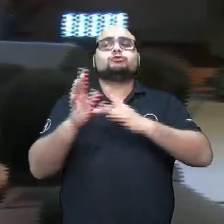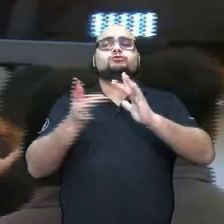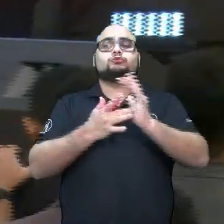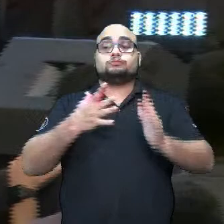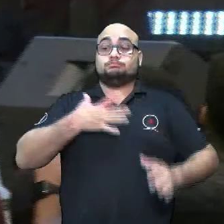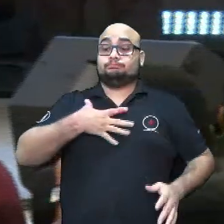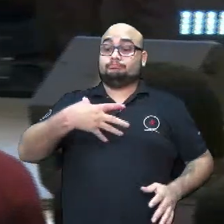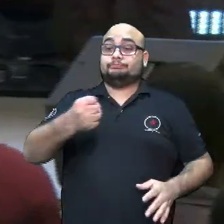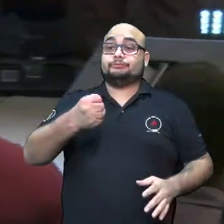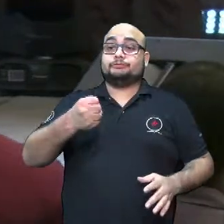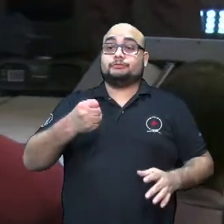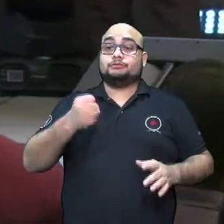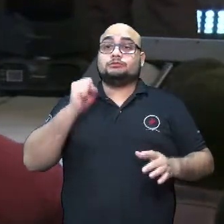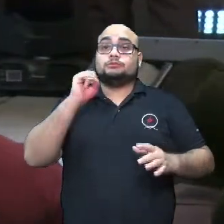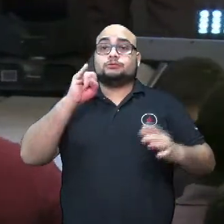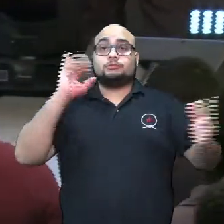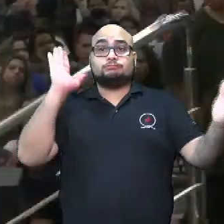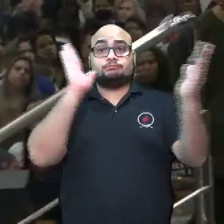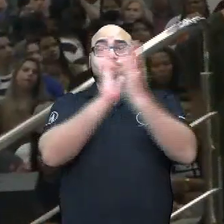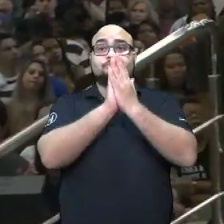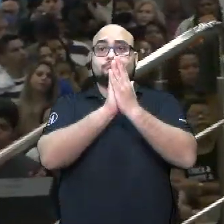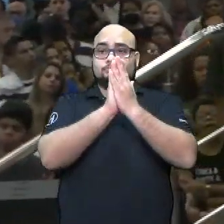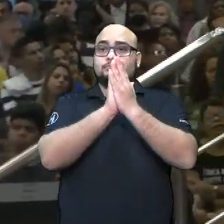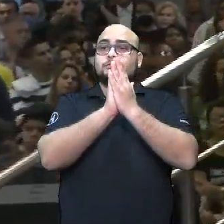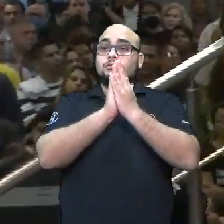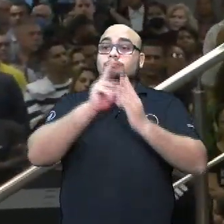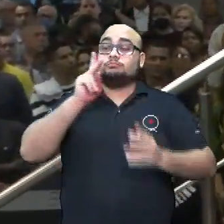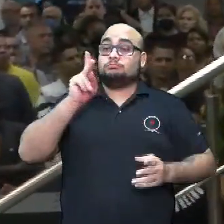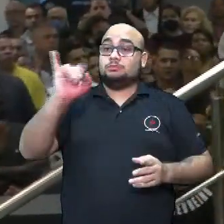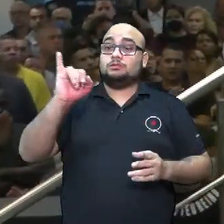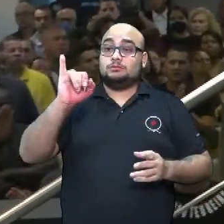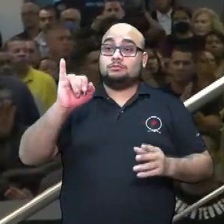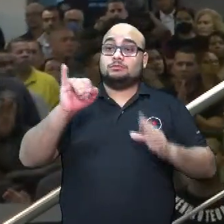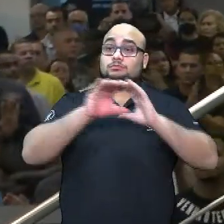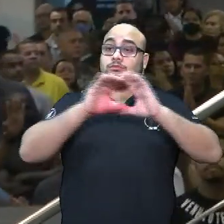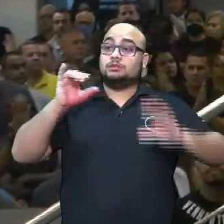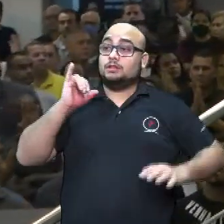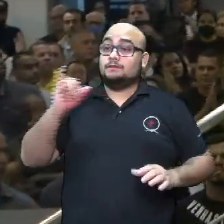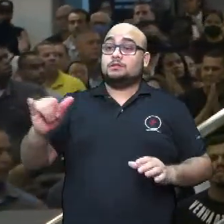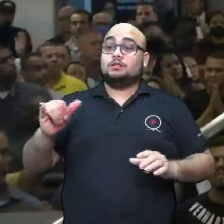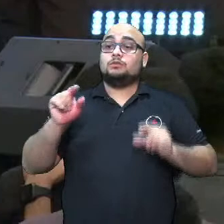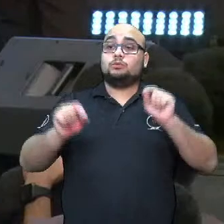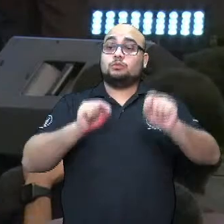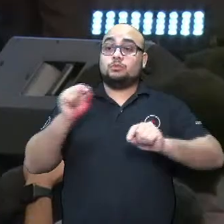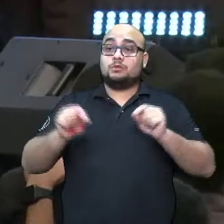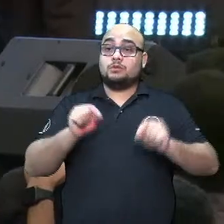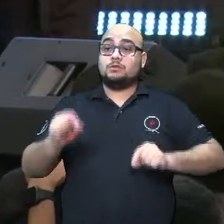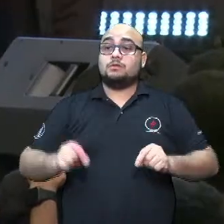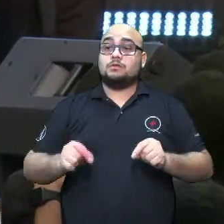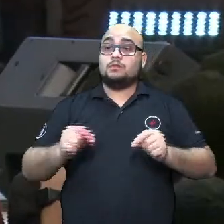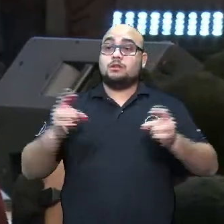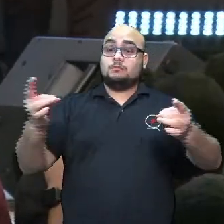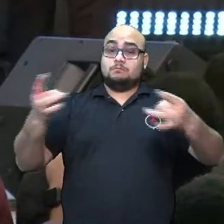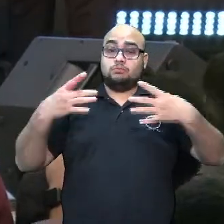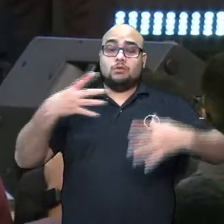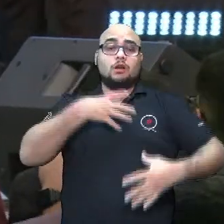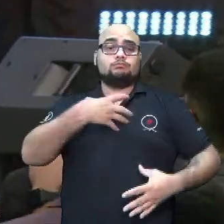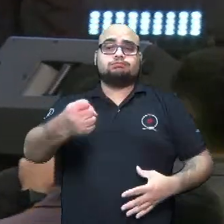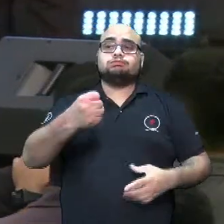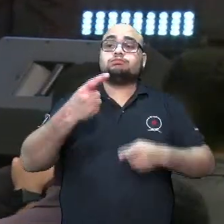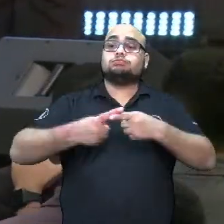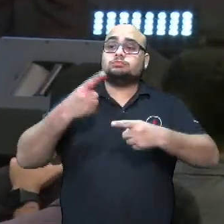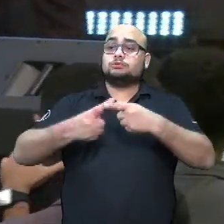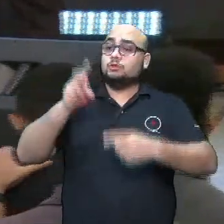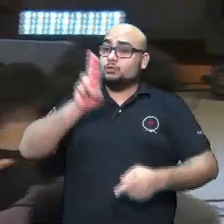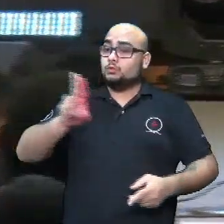de Deus, eu entendi, o meu Pai Celestial está dizendo: eu te amo, você não vai tocar contra a sua vida, porque eu vou usar a sua vida